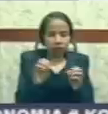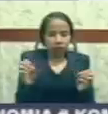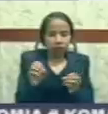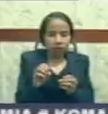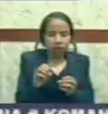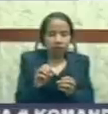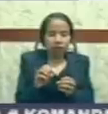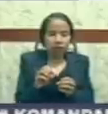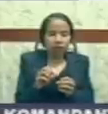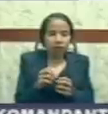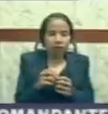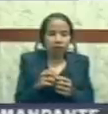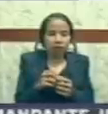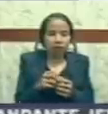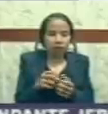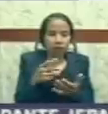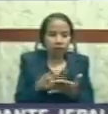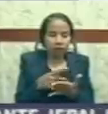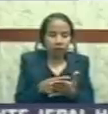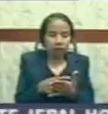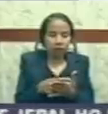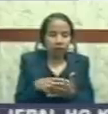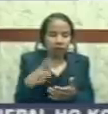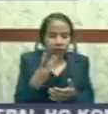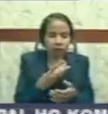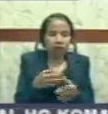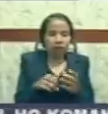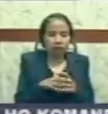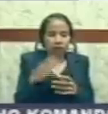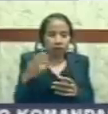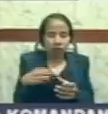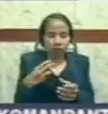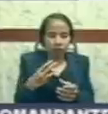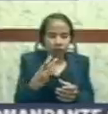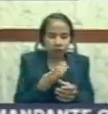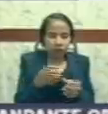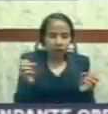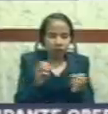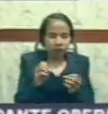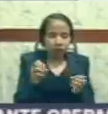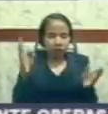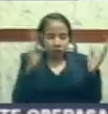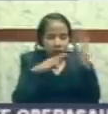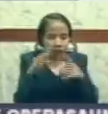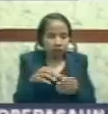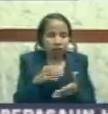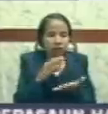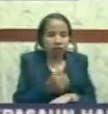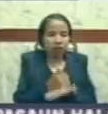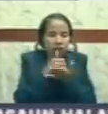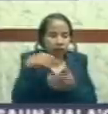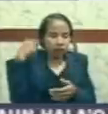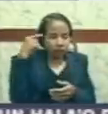sai obstáculo, proposta esse obstáculo, a se retira. Mas bem, a medida de laos obstáculo é facilita o governo